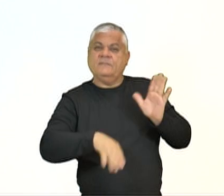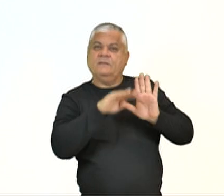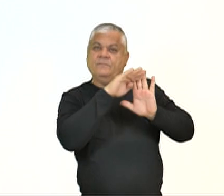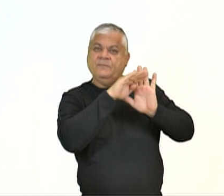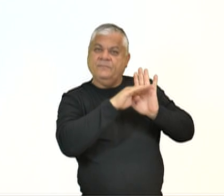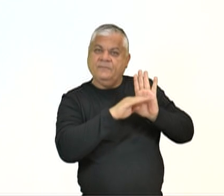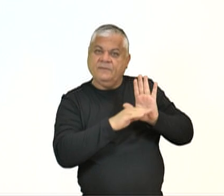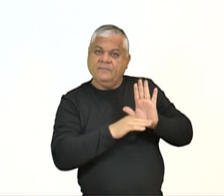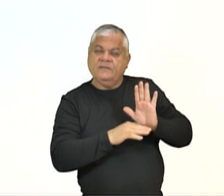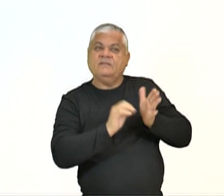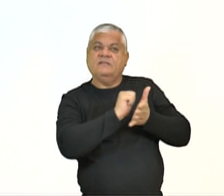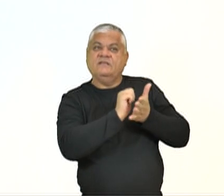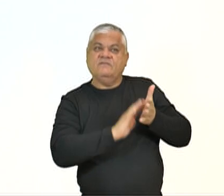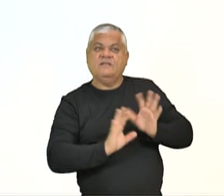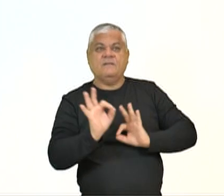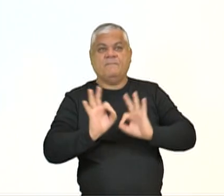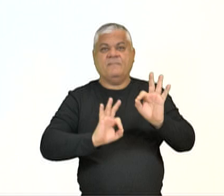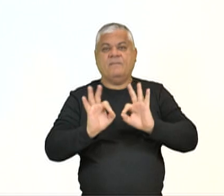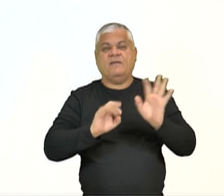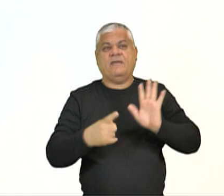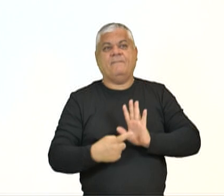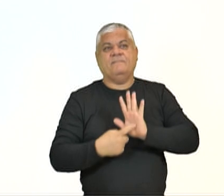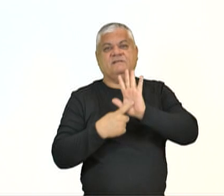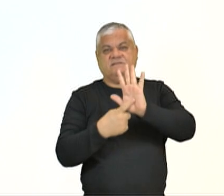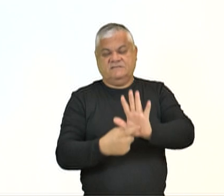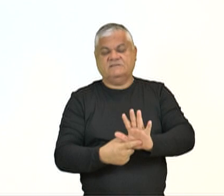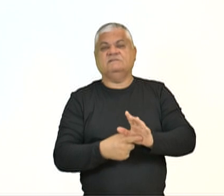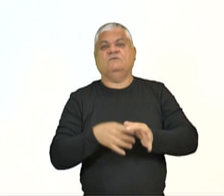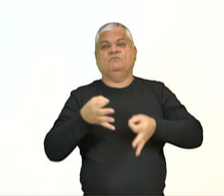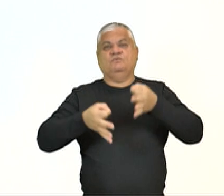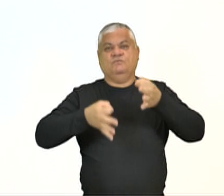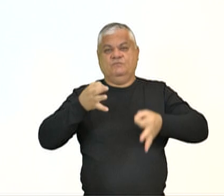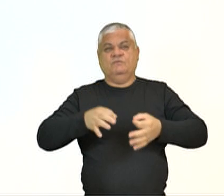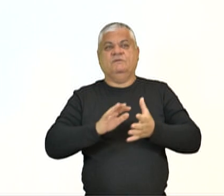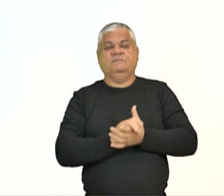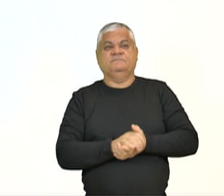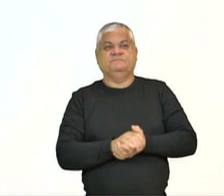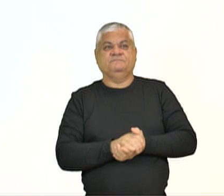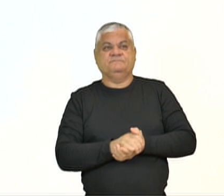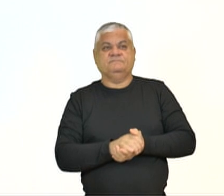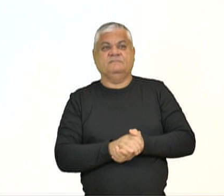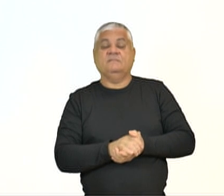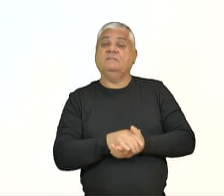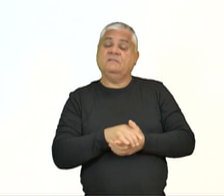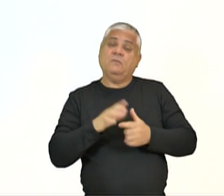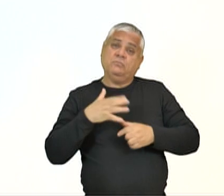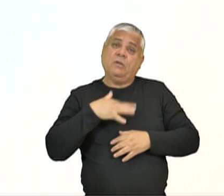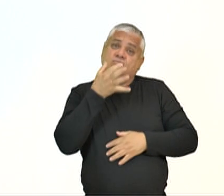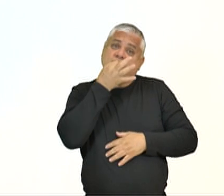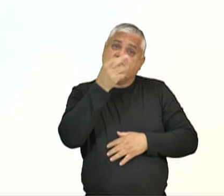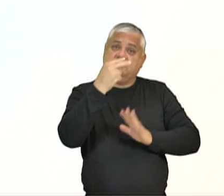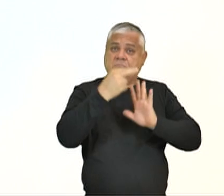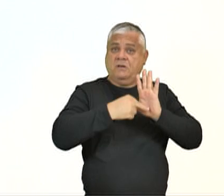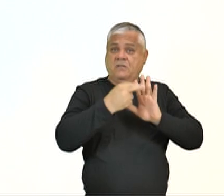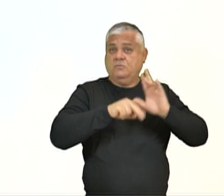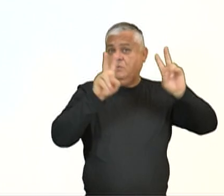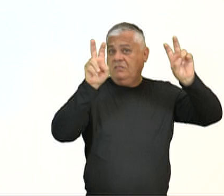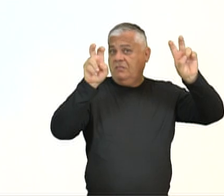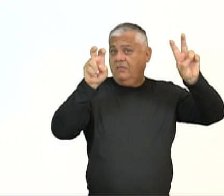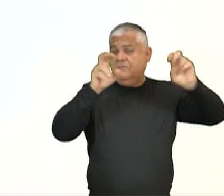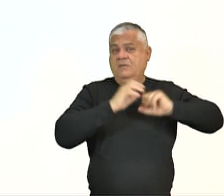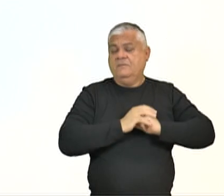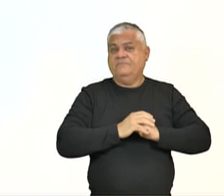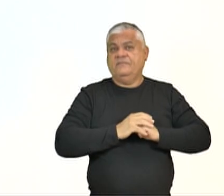das atividades e preparar a apresentação de um júri simulado. Então, temos aqui também uma sugestão de tema, né? A